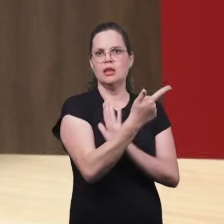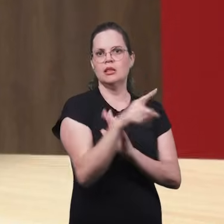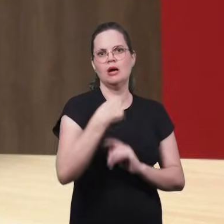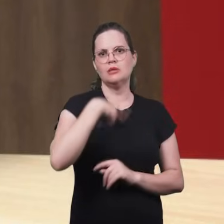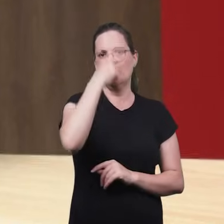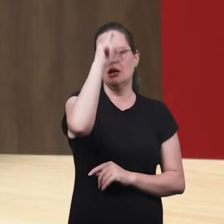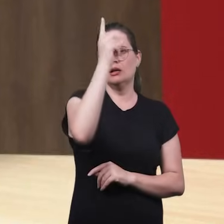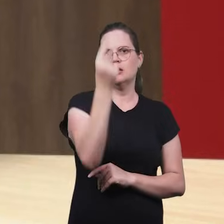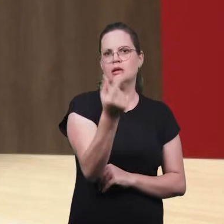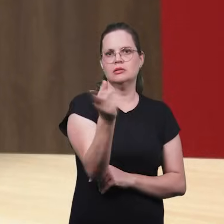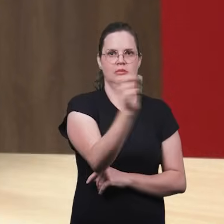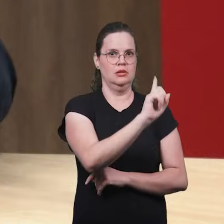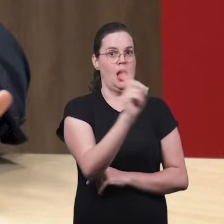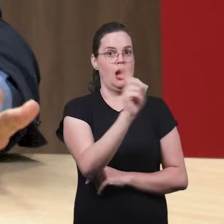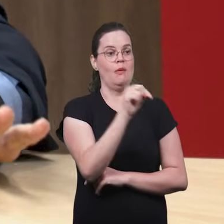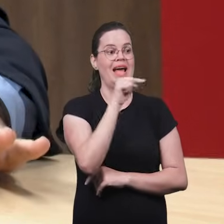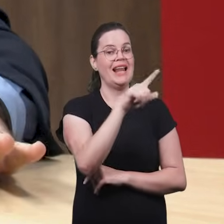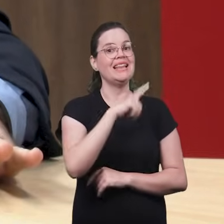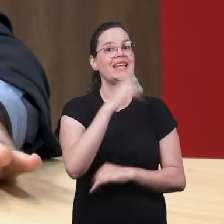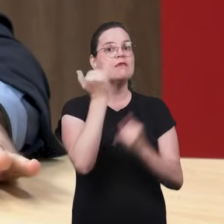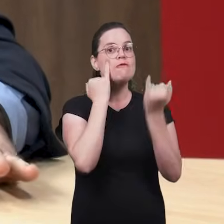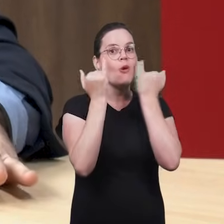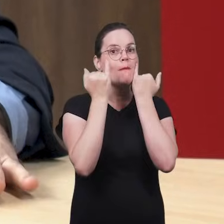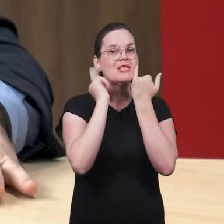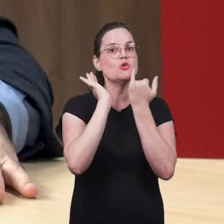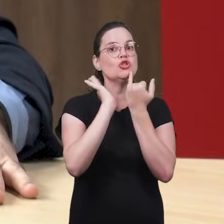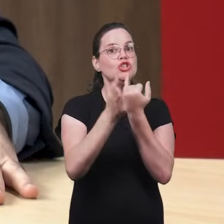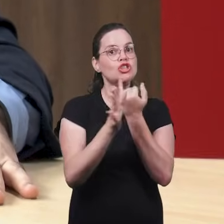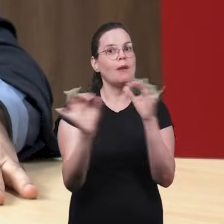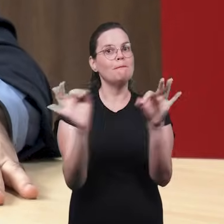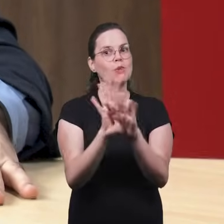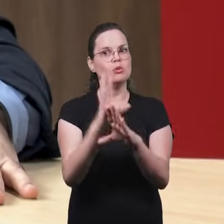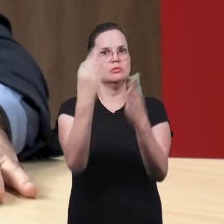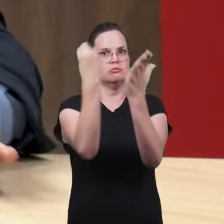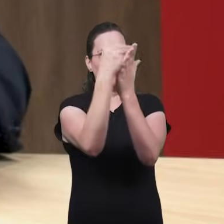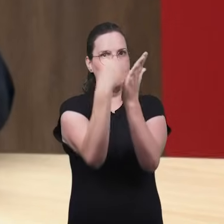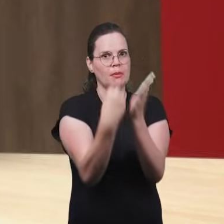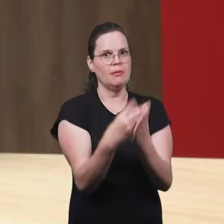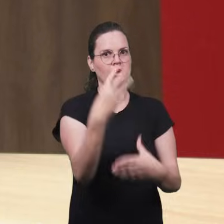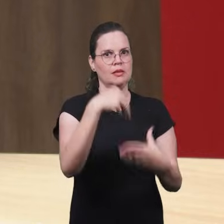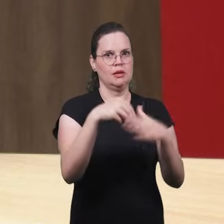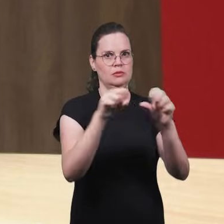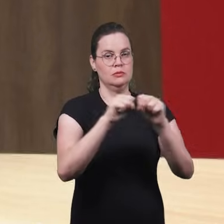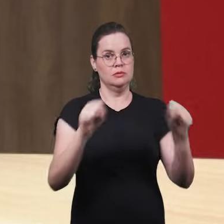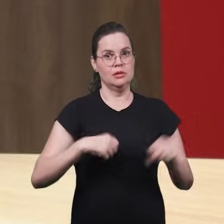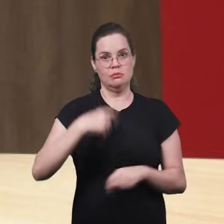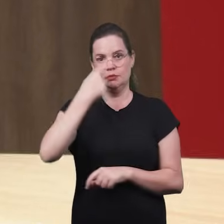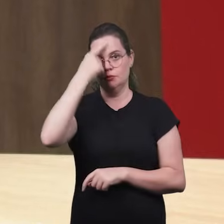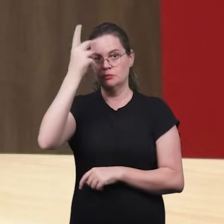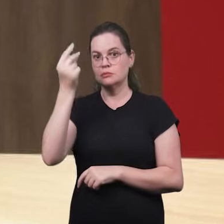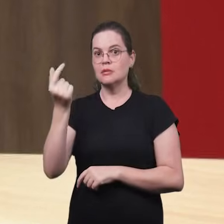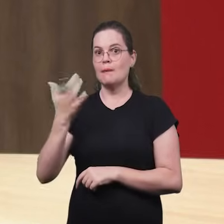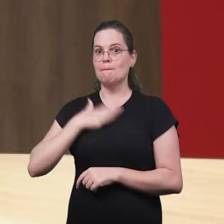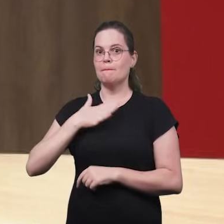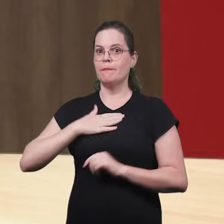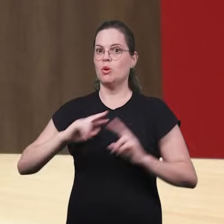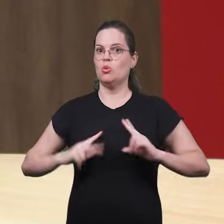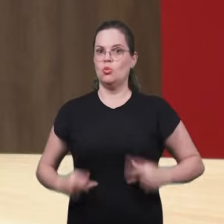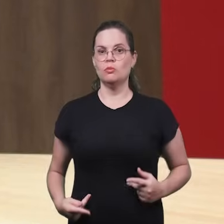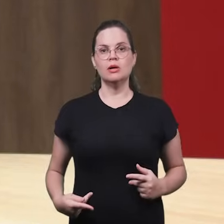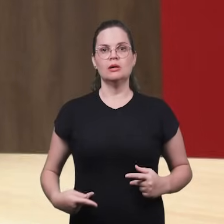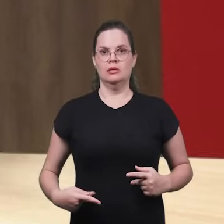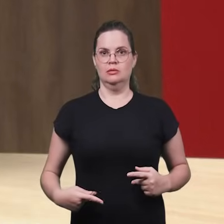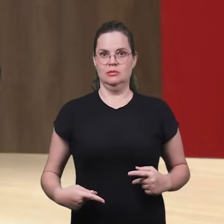criatividade. Ela tem informação, tá? A criatividade é humana.